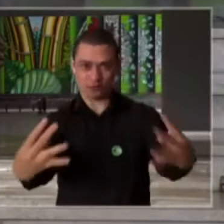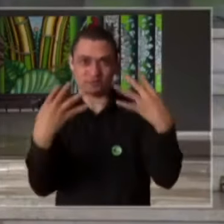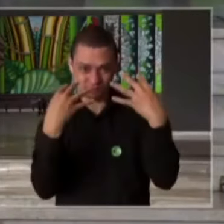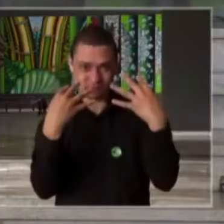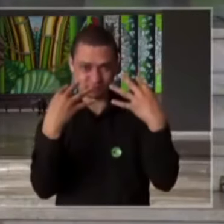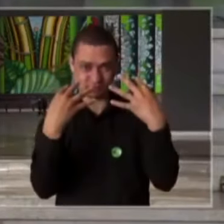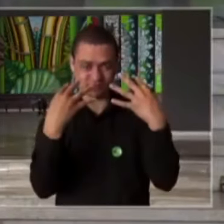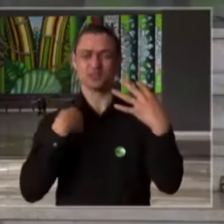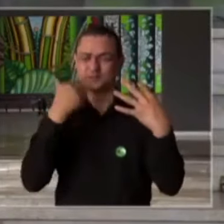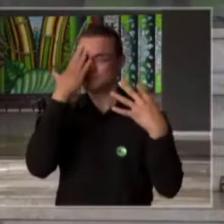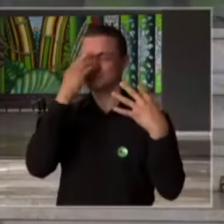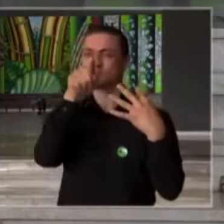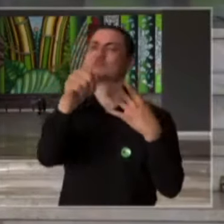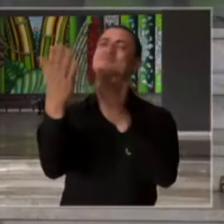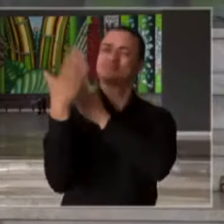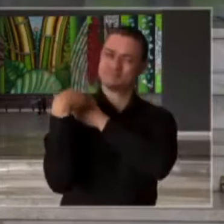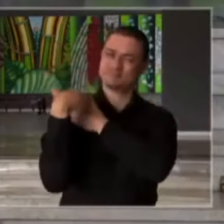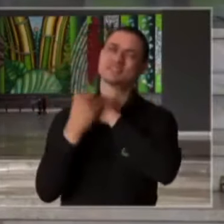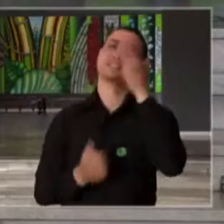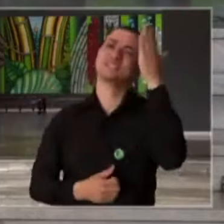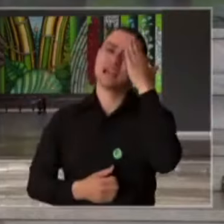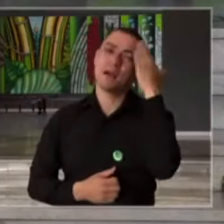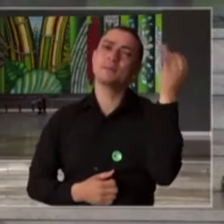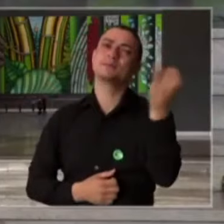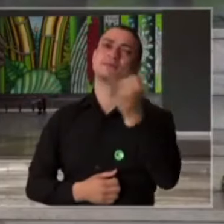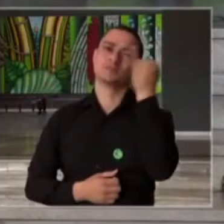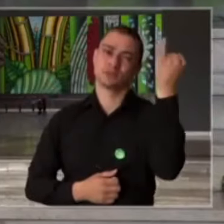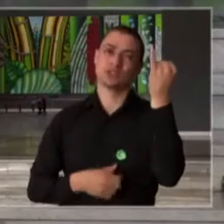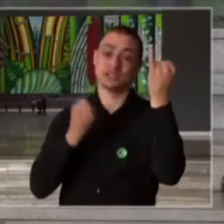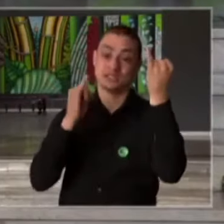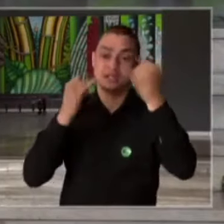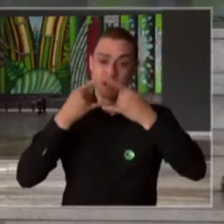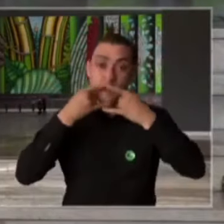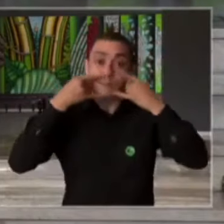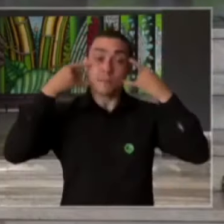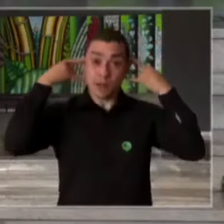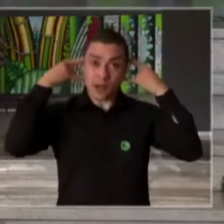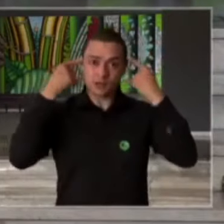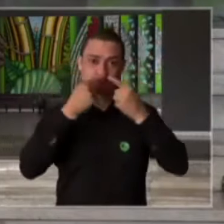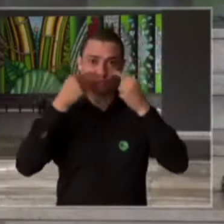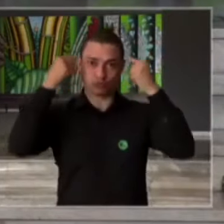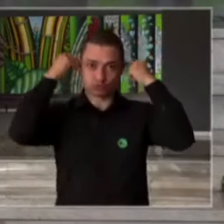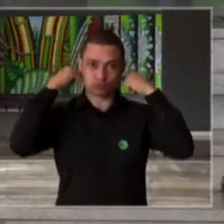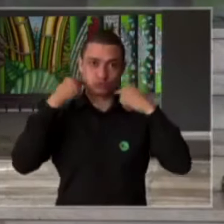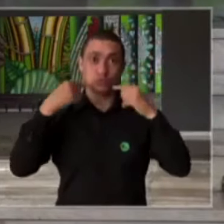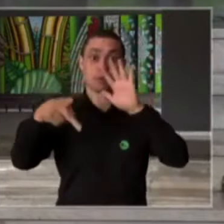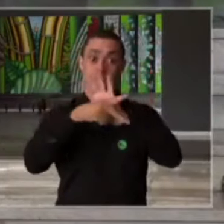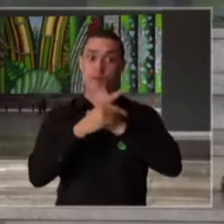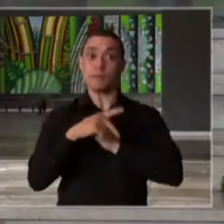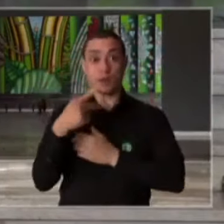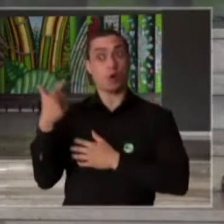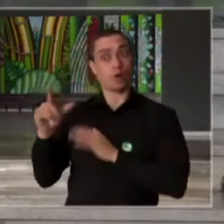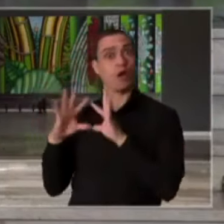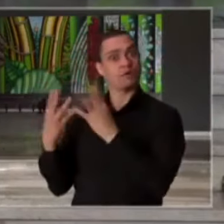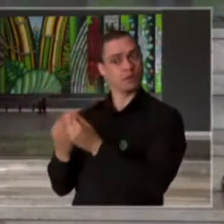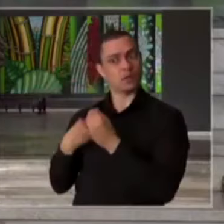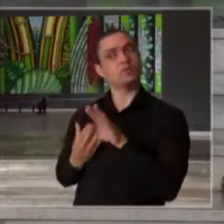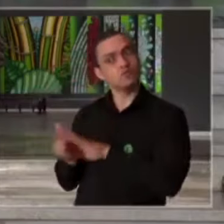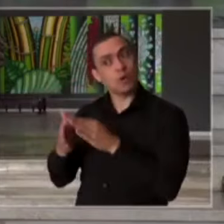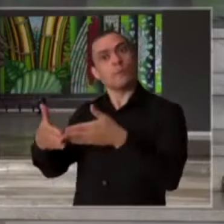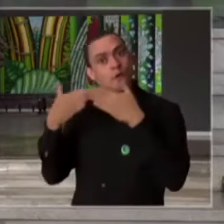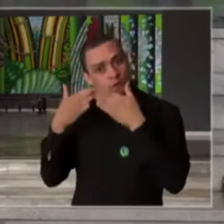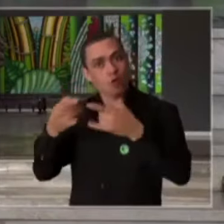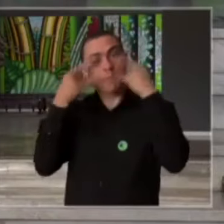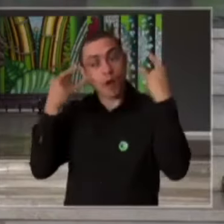neste momento, terá responsabilidade de, ao usar a sua máscara e recomendar que outros membros da sua família